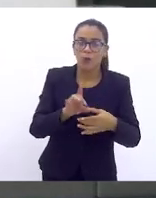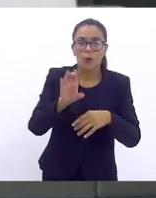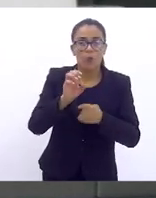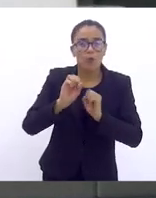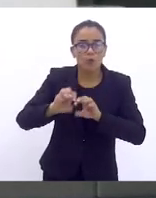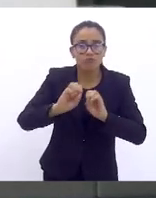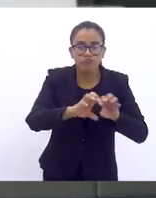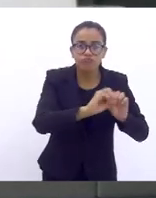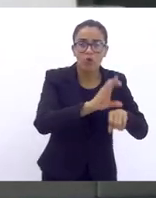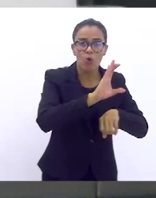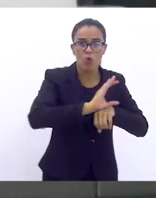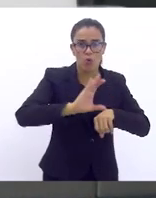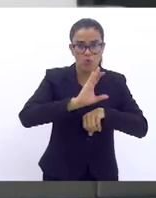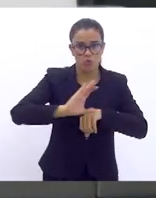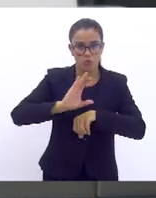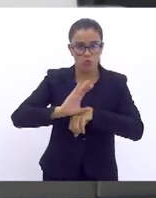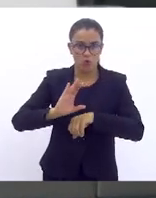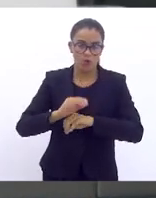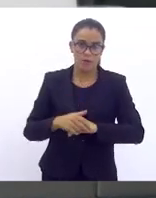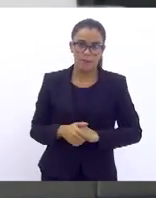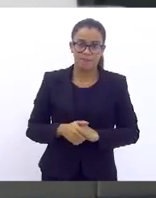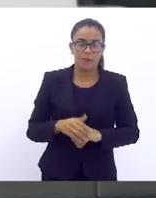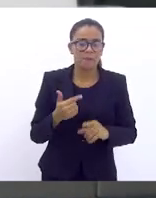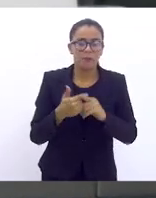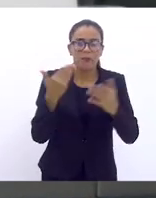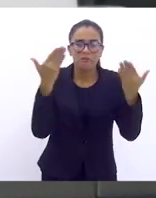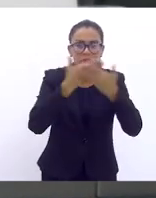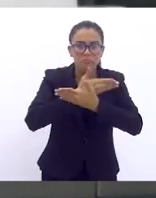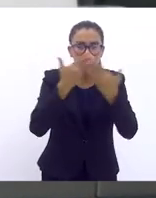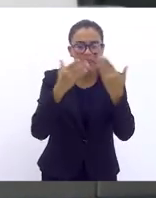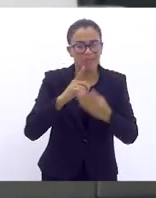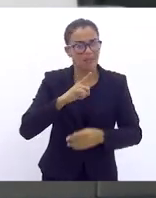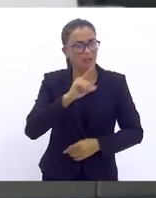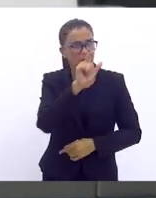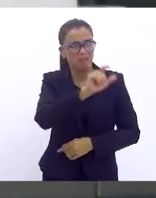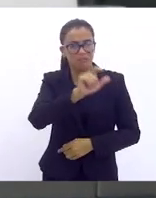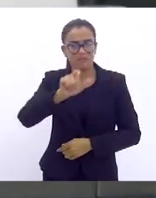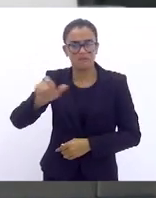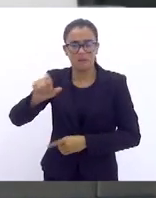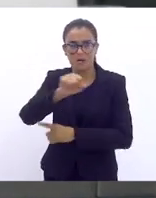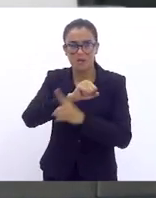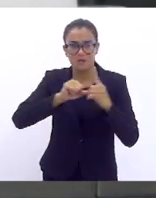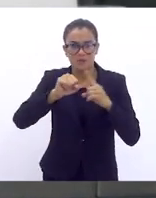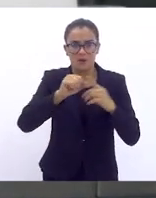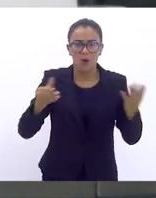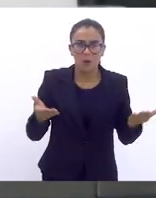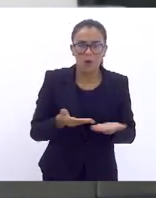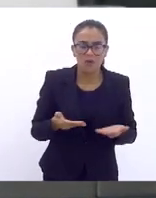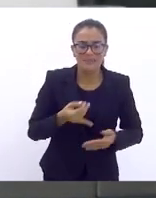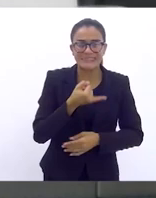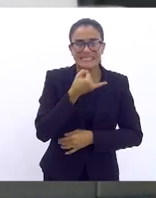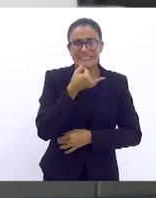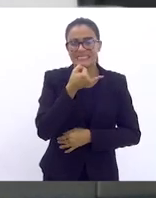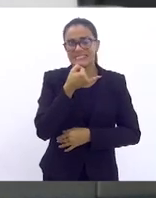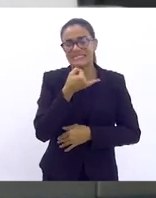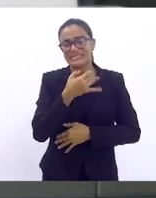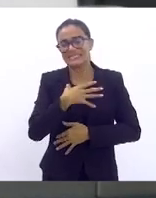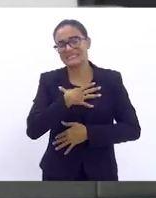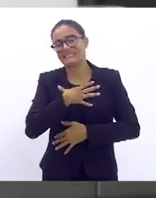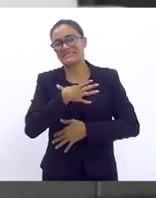e muitas vezes a gente não vê isso tem uma sociedade hoje que infelizmente